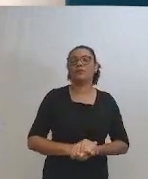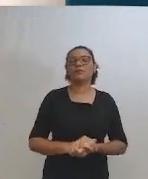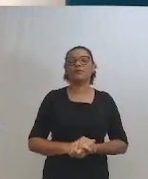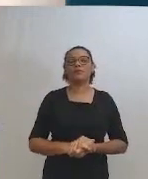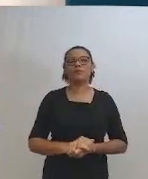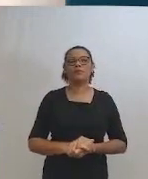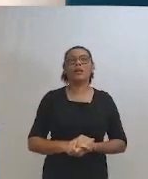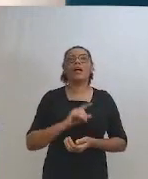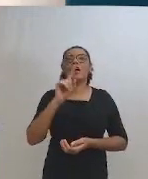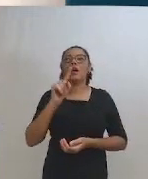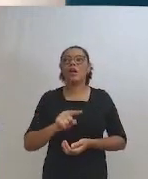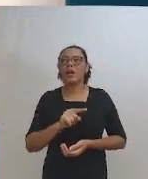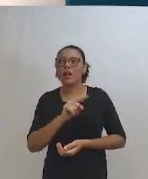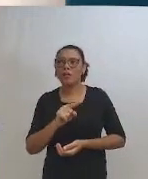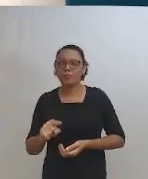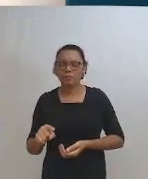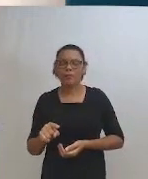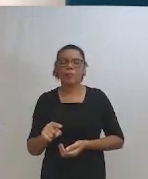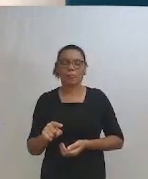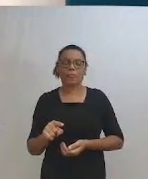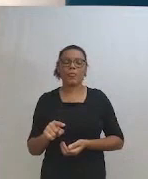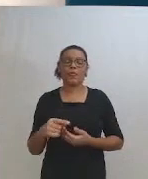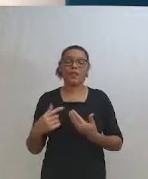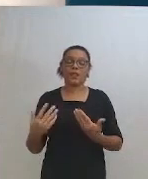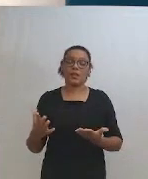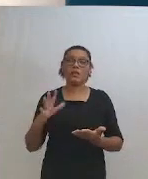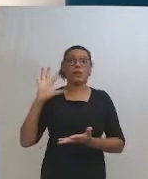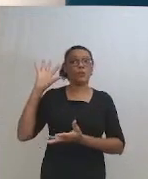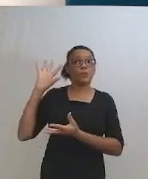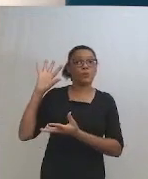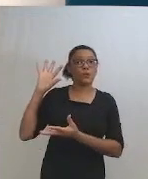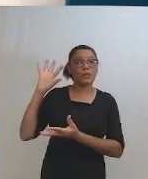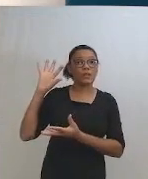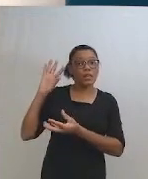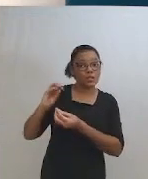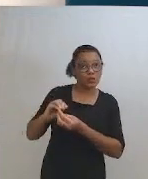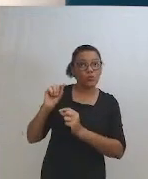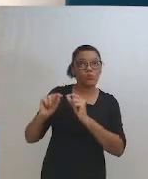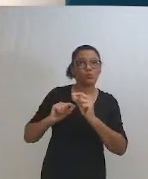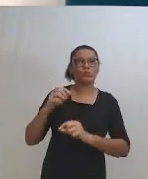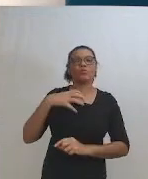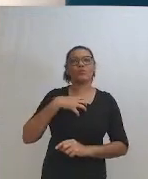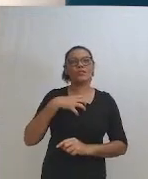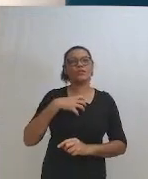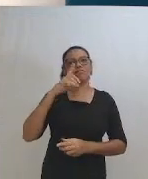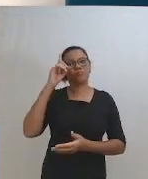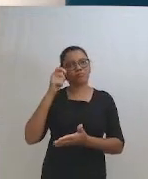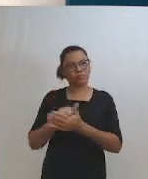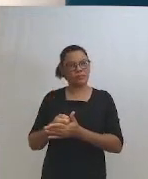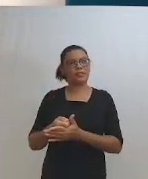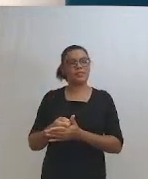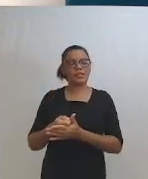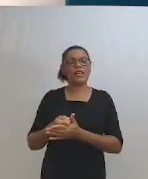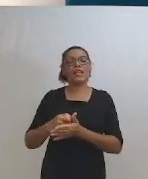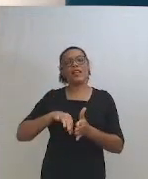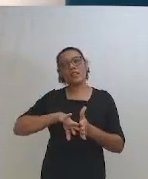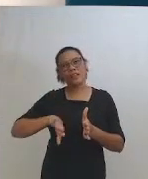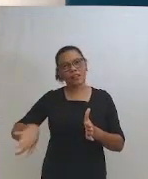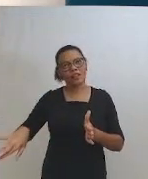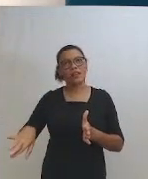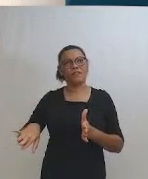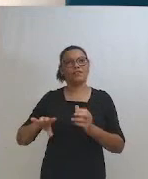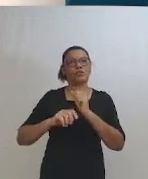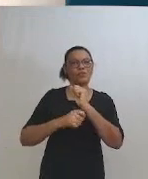o processo. Né? Alegação em síntese... no sentido de que a decisão do juiz federal que afastou o sigilo das comunicações telefônicas adotou